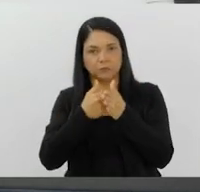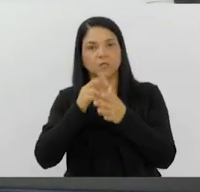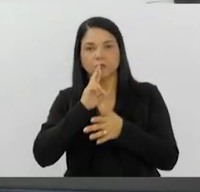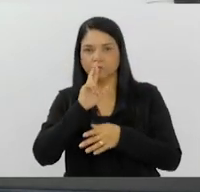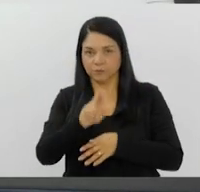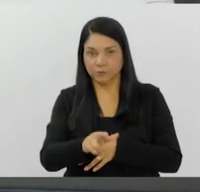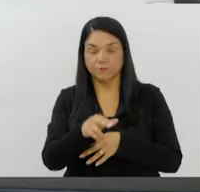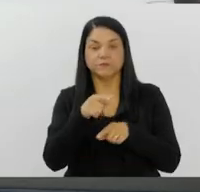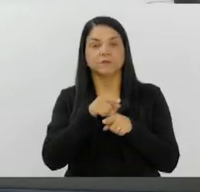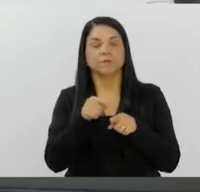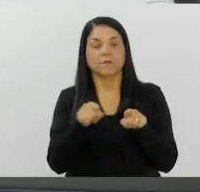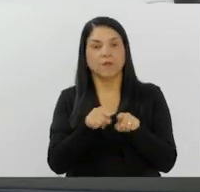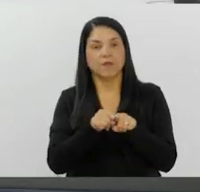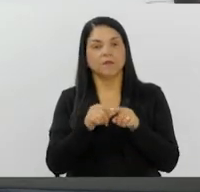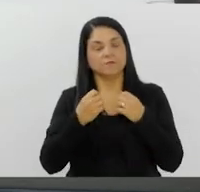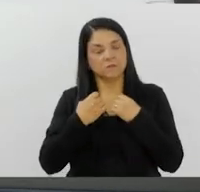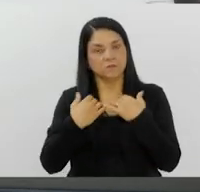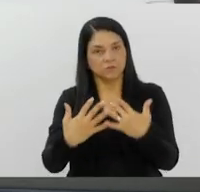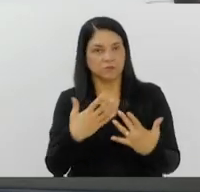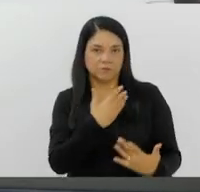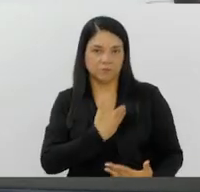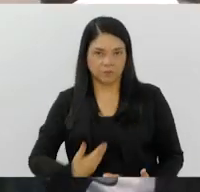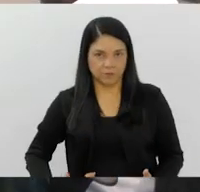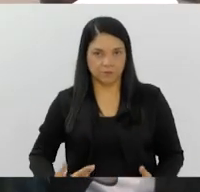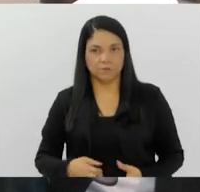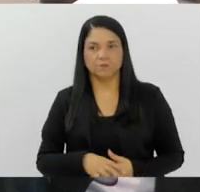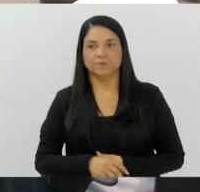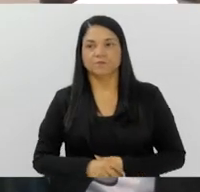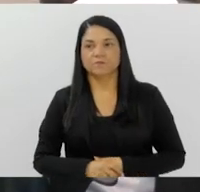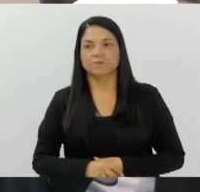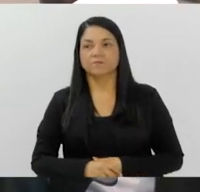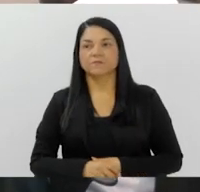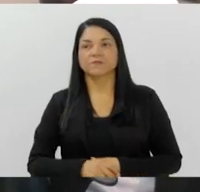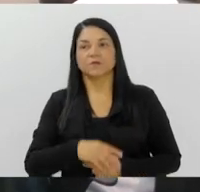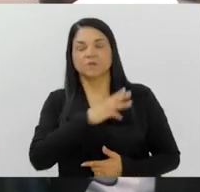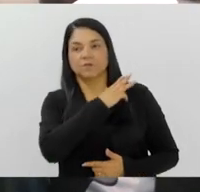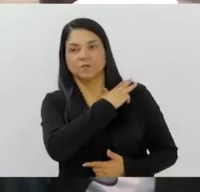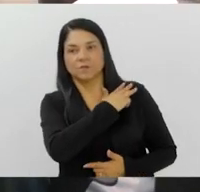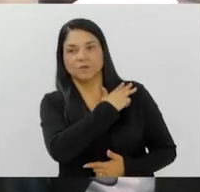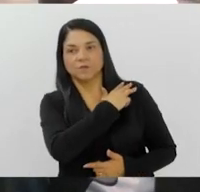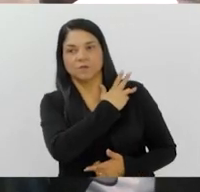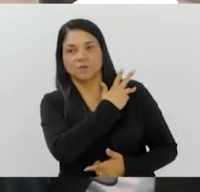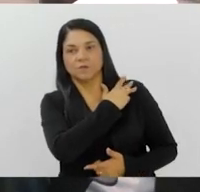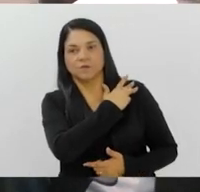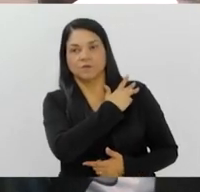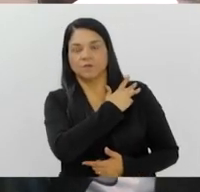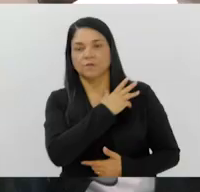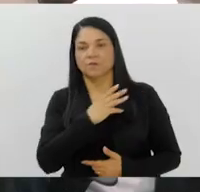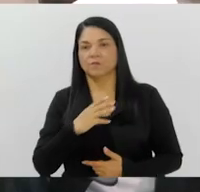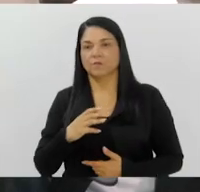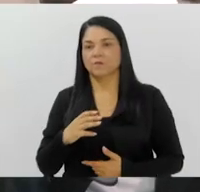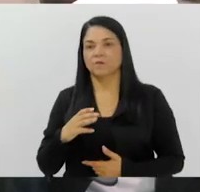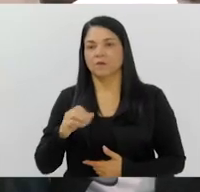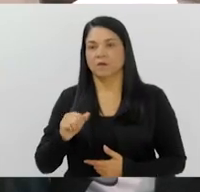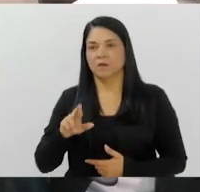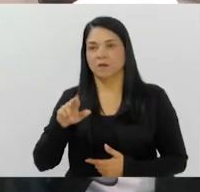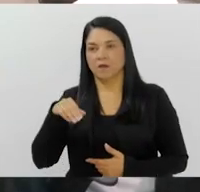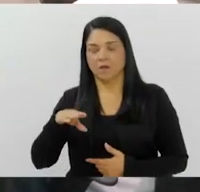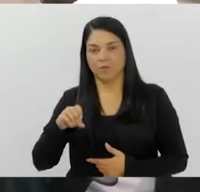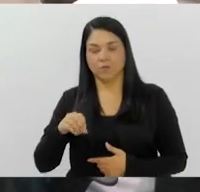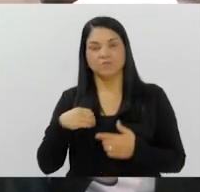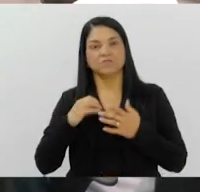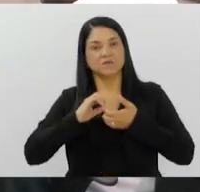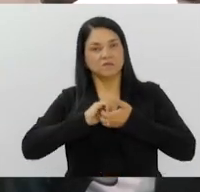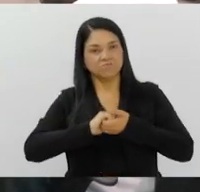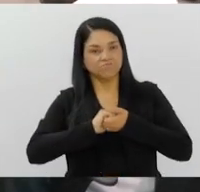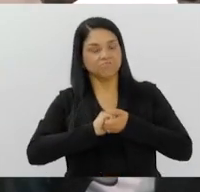Senhores nessa audiência pública e Coronel Carmos se me permite aqui também majora agid primeiro saudá-los